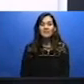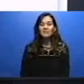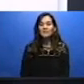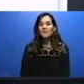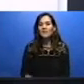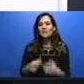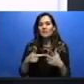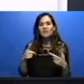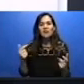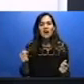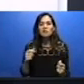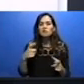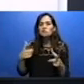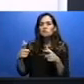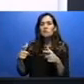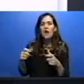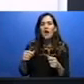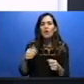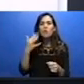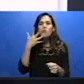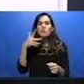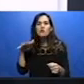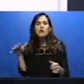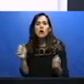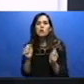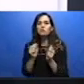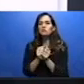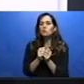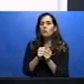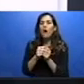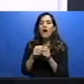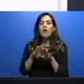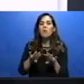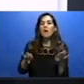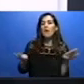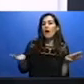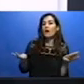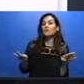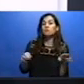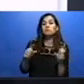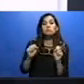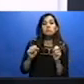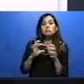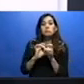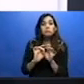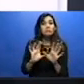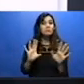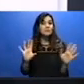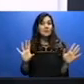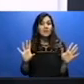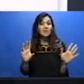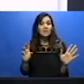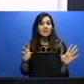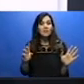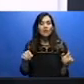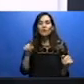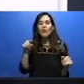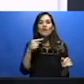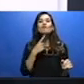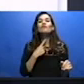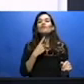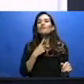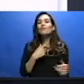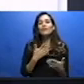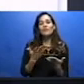romance, com crianças, sem crianças, que tipo dependendo da sua intenção, o que você quer fazer,